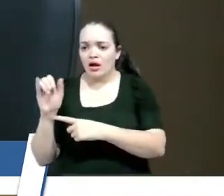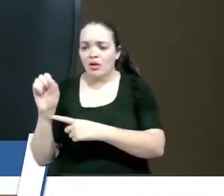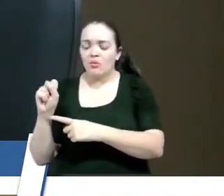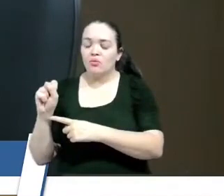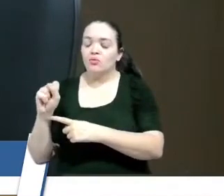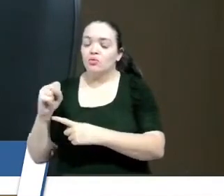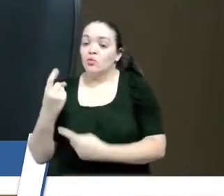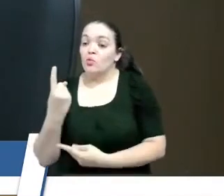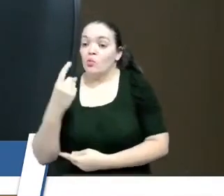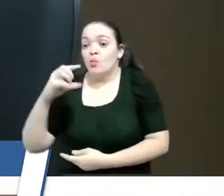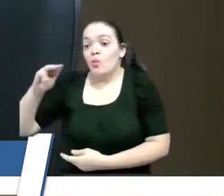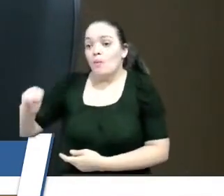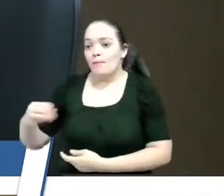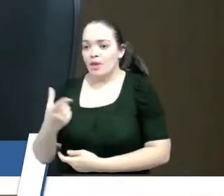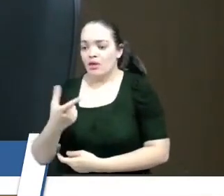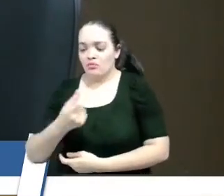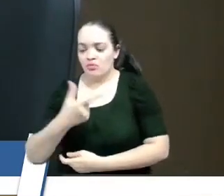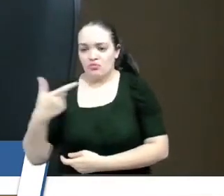1.222